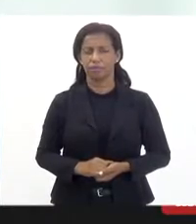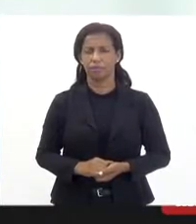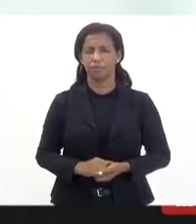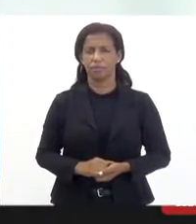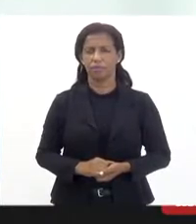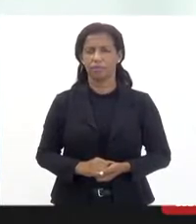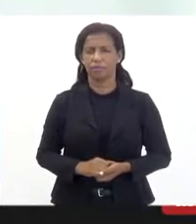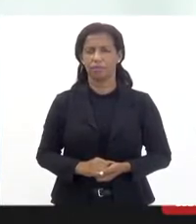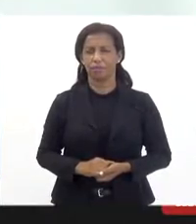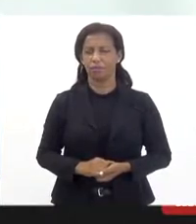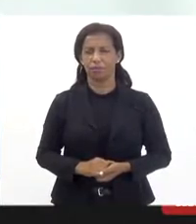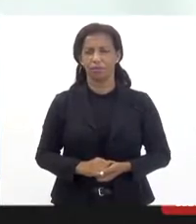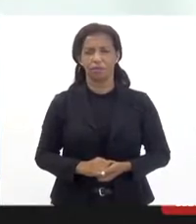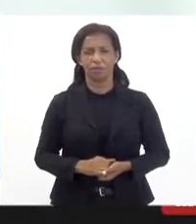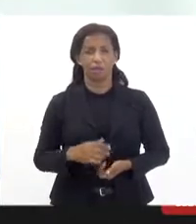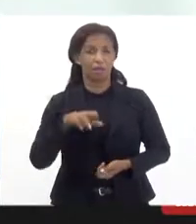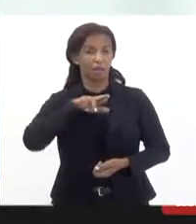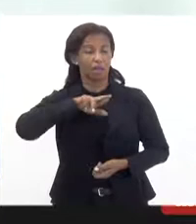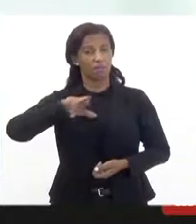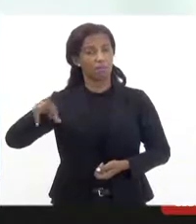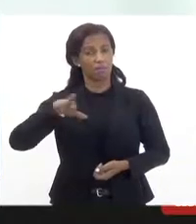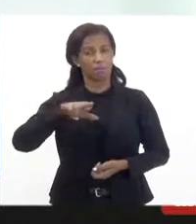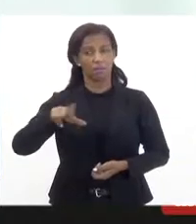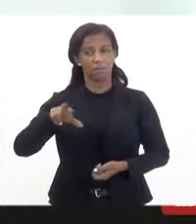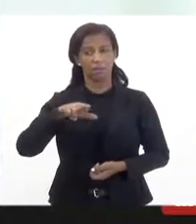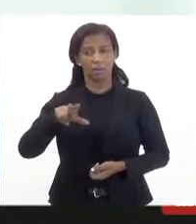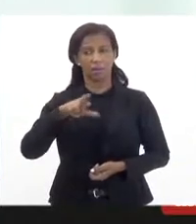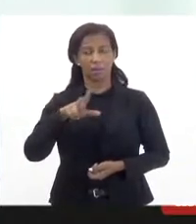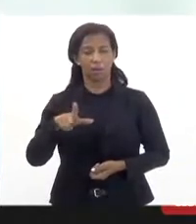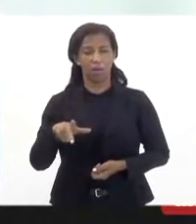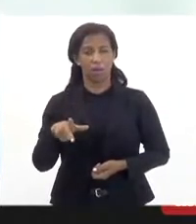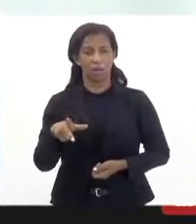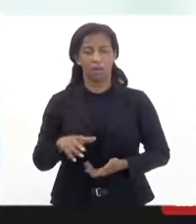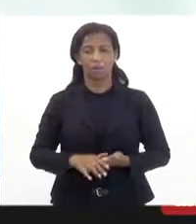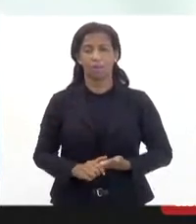ajustamento que não é, né?